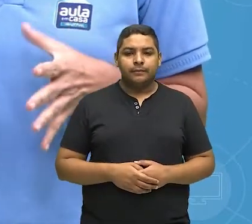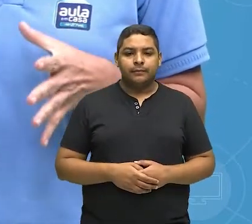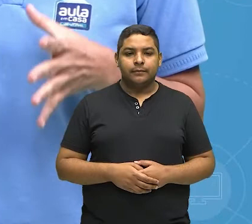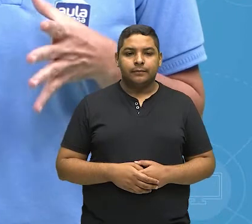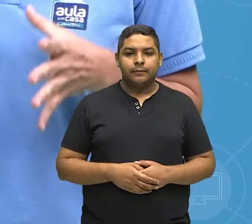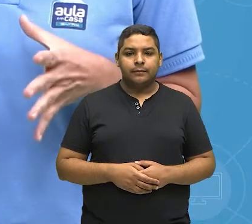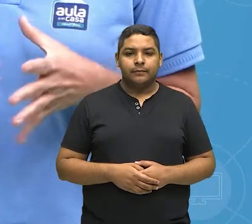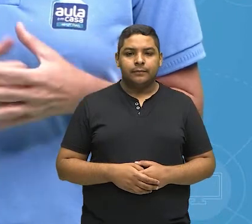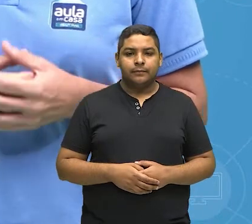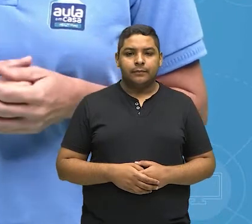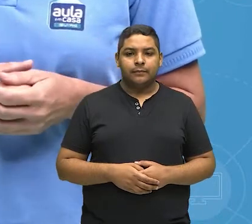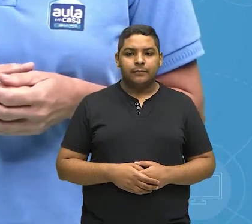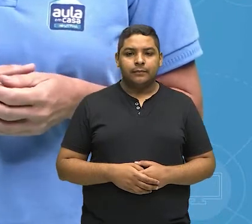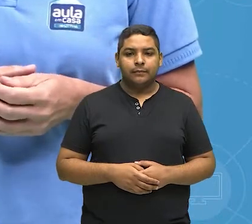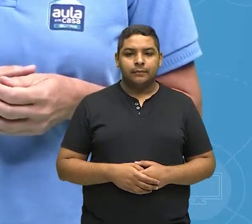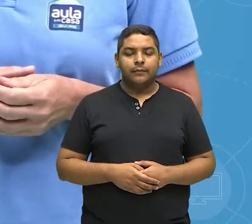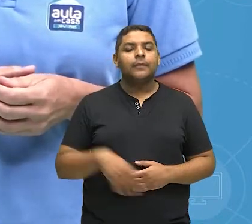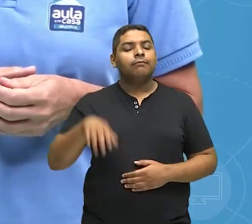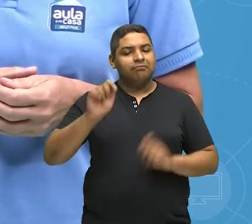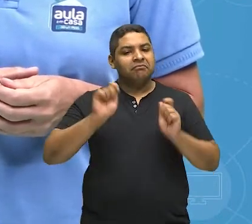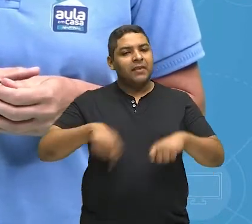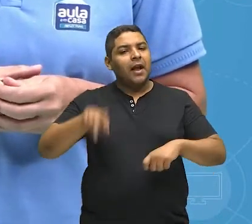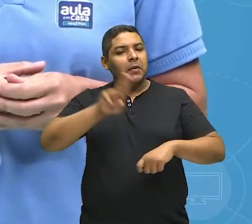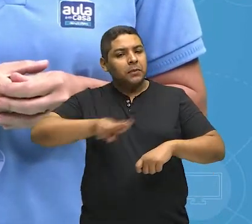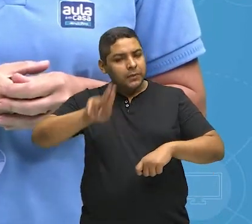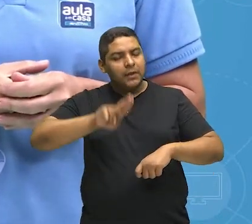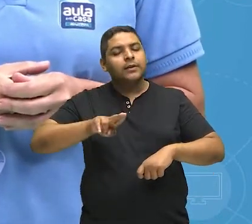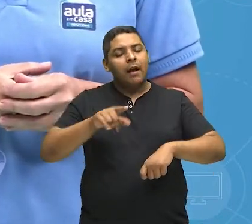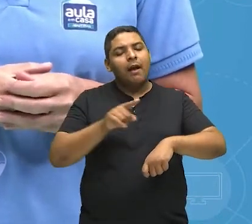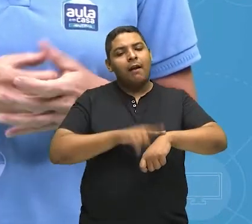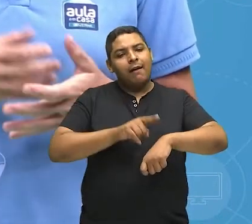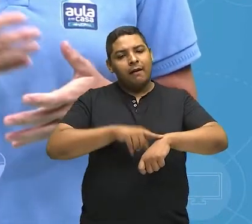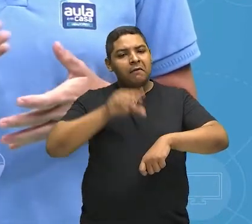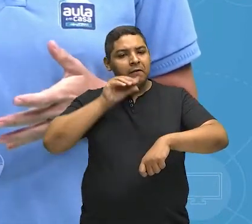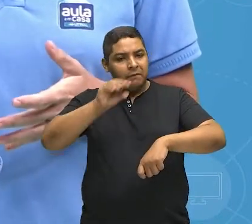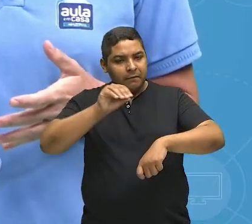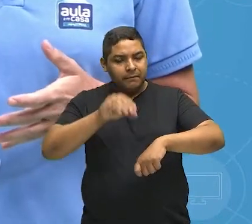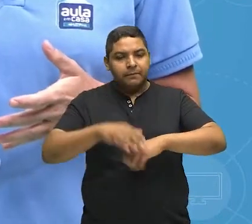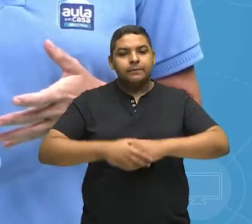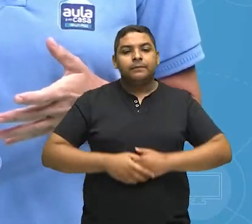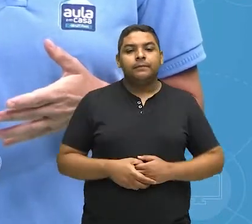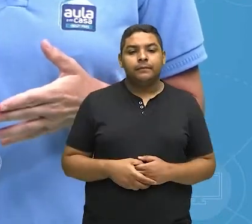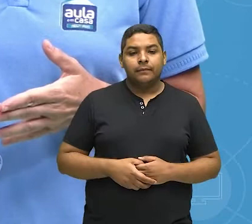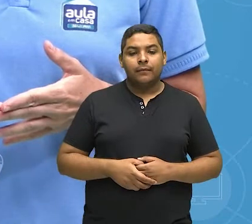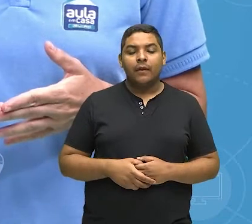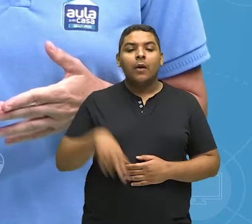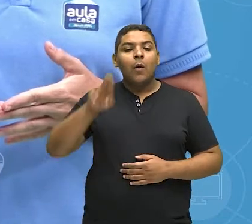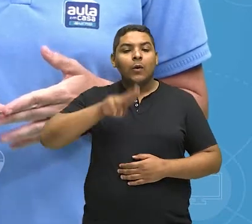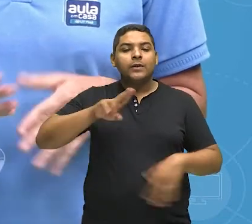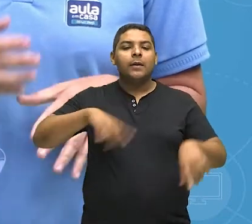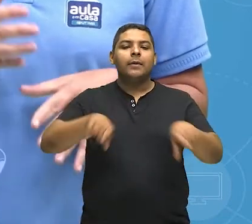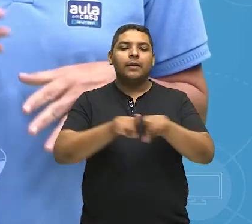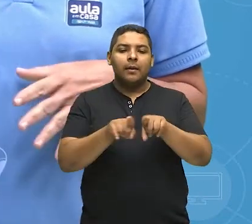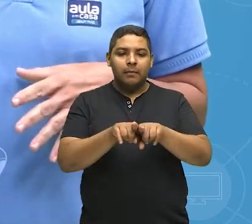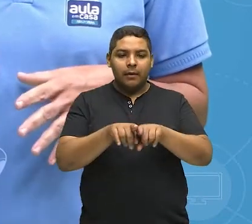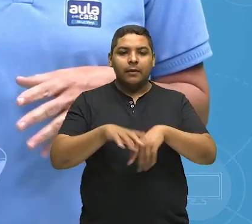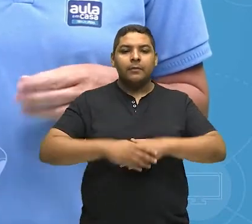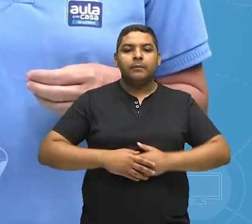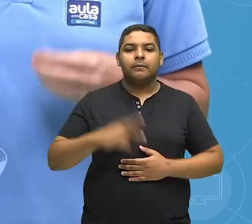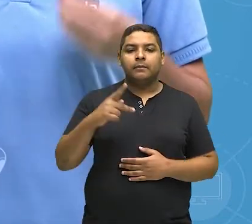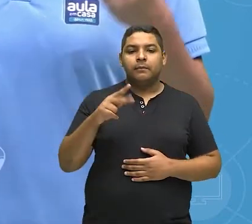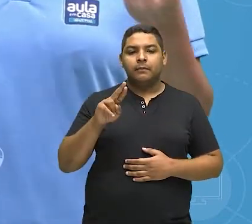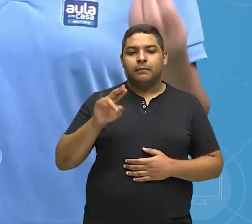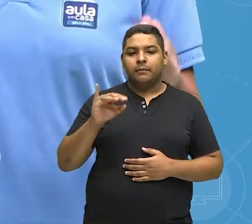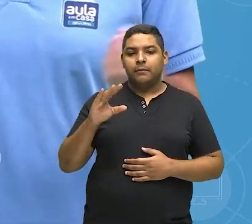it's 5:30. Então, você pode também utilizar para falar as horas. E ainda nós utilizamos para falar sobre prices. How much